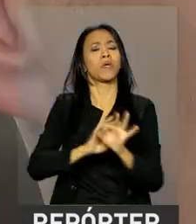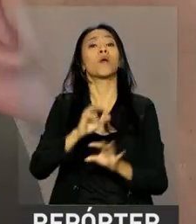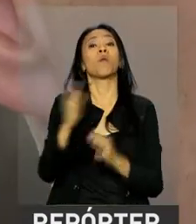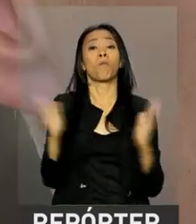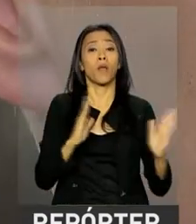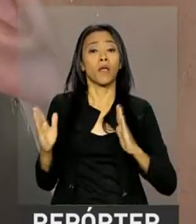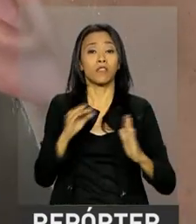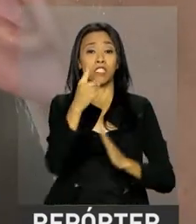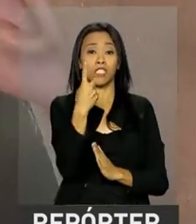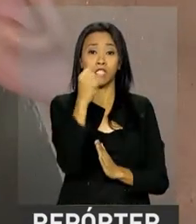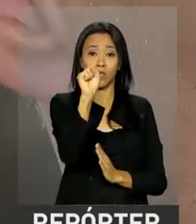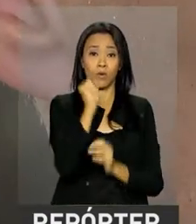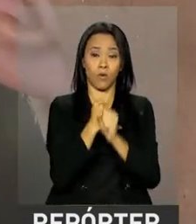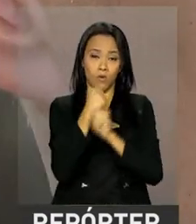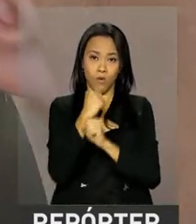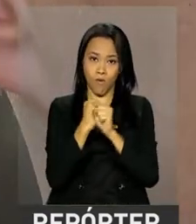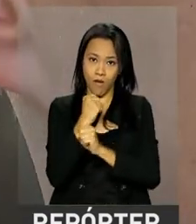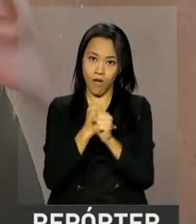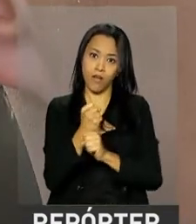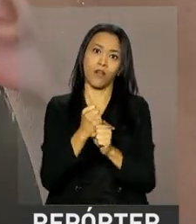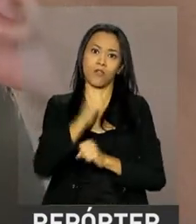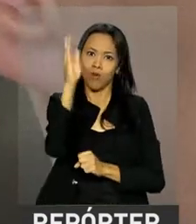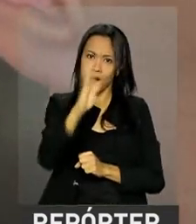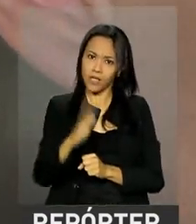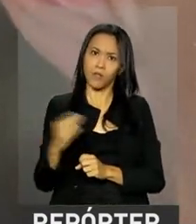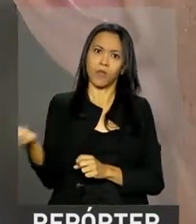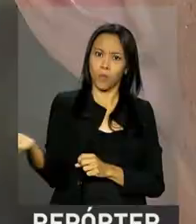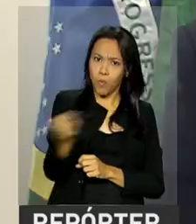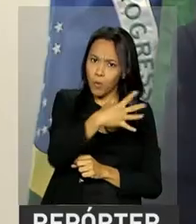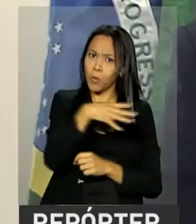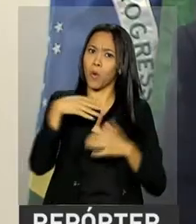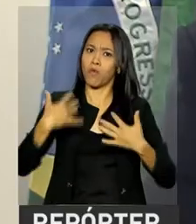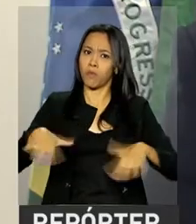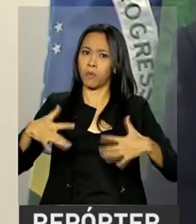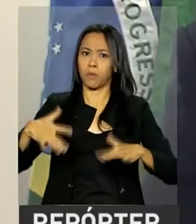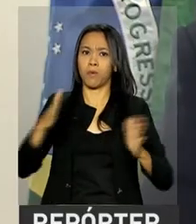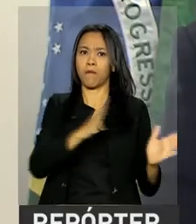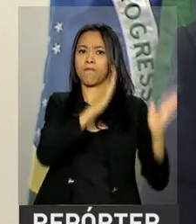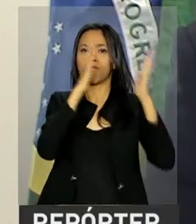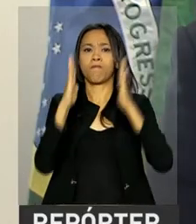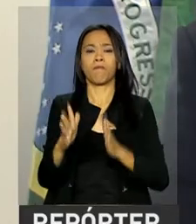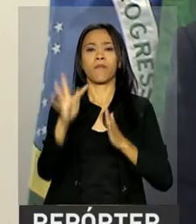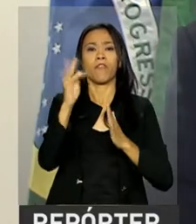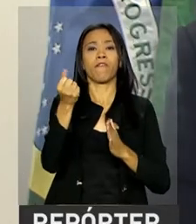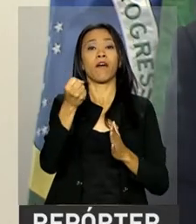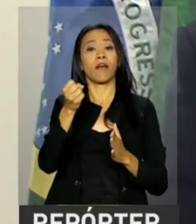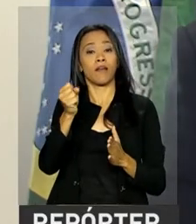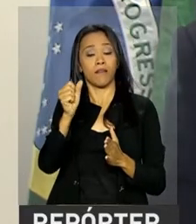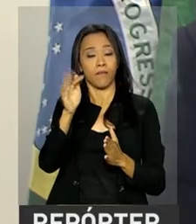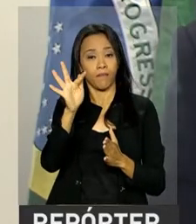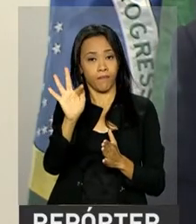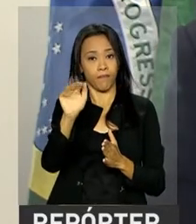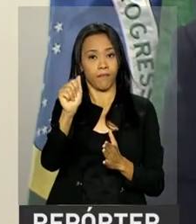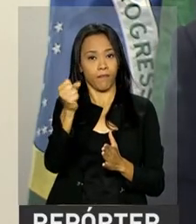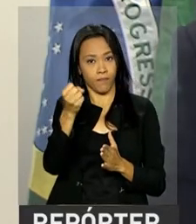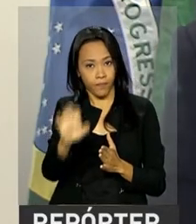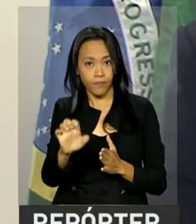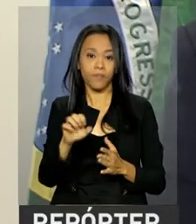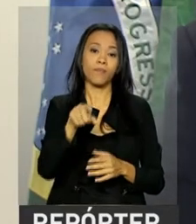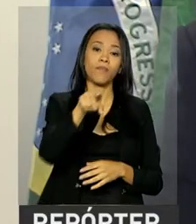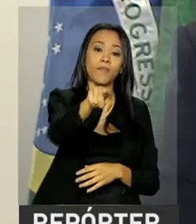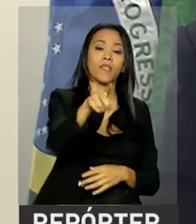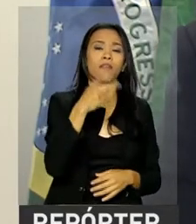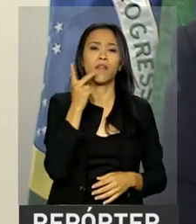anos, eleva o Brasil a um novo patamar tecnológico. Nós estamos vivendo uma era de conectividade. Todas